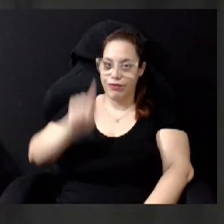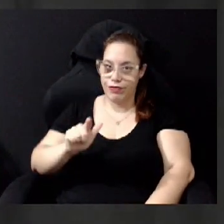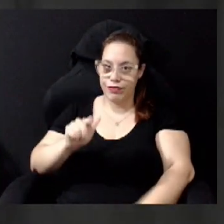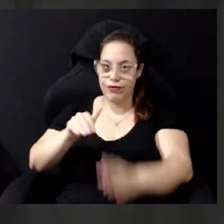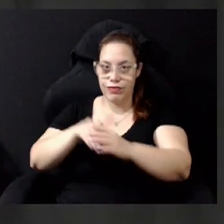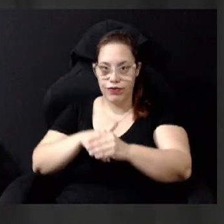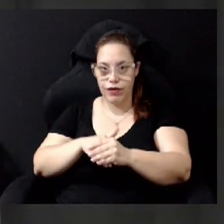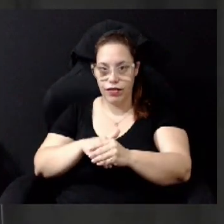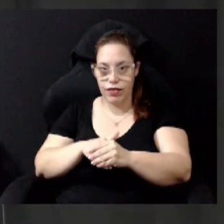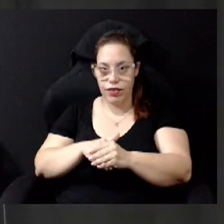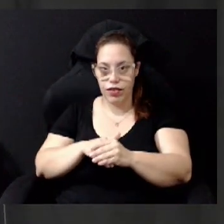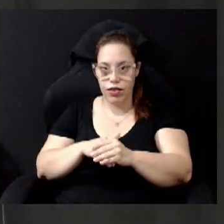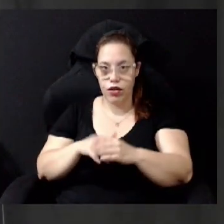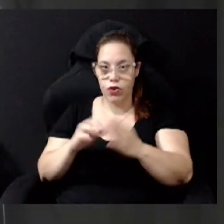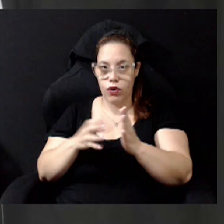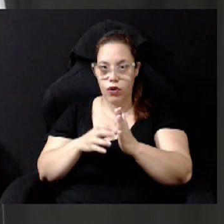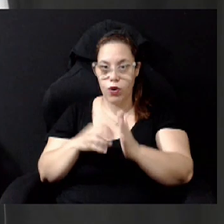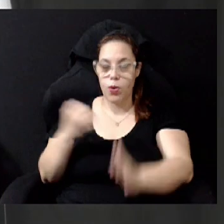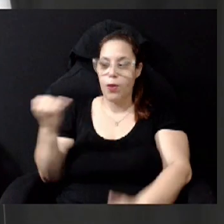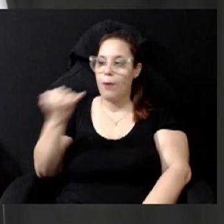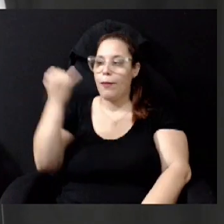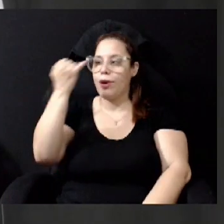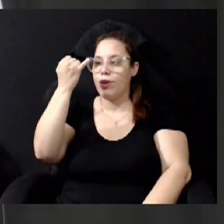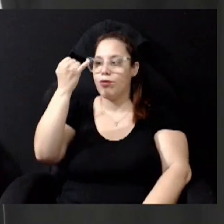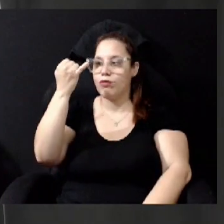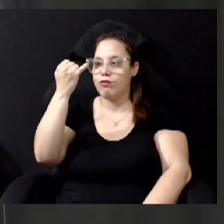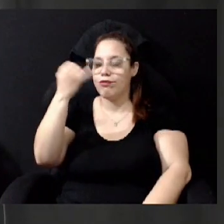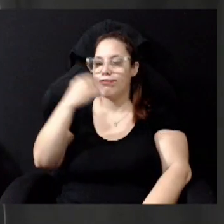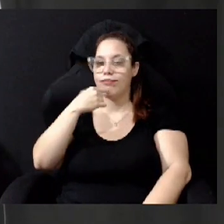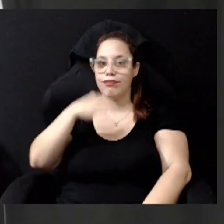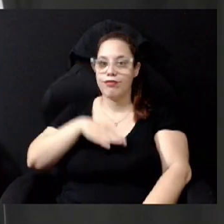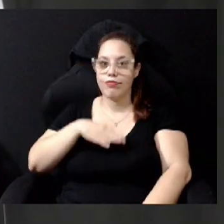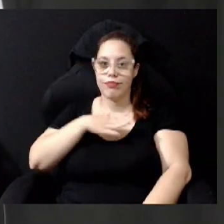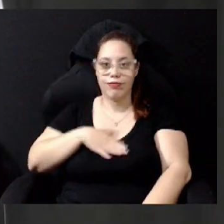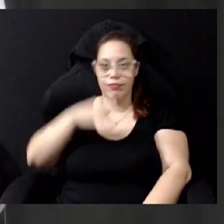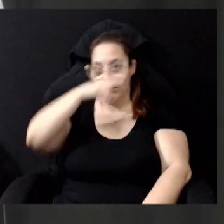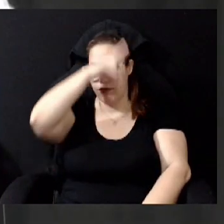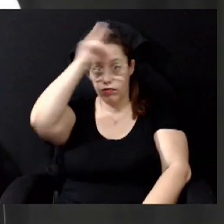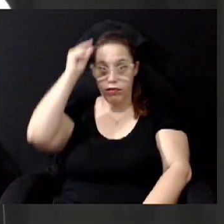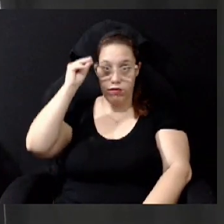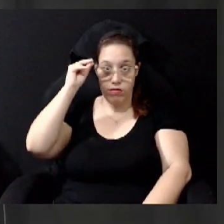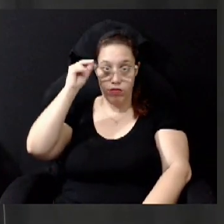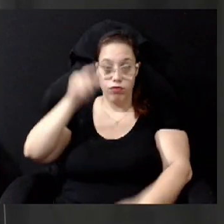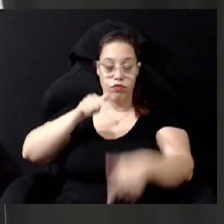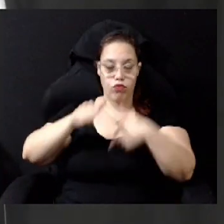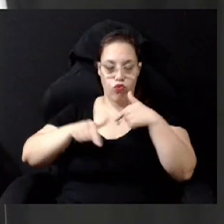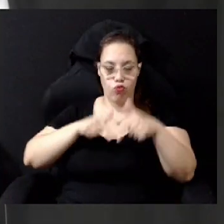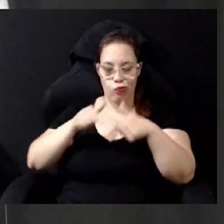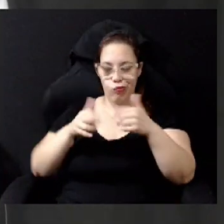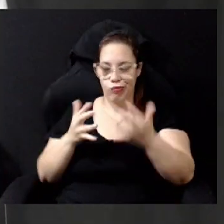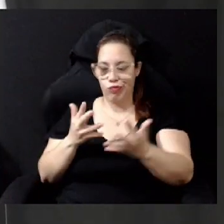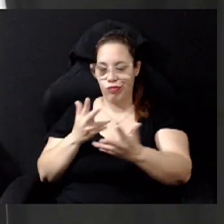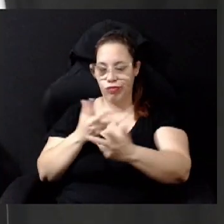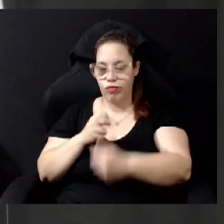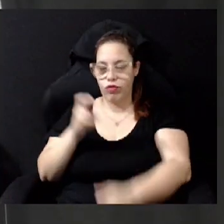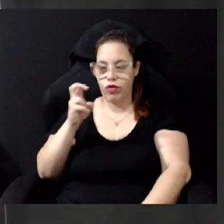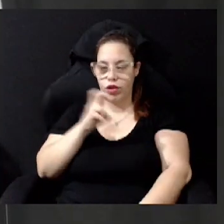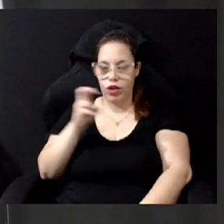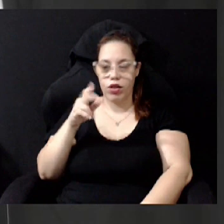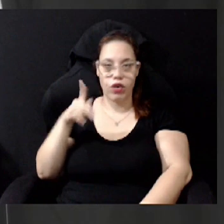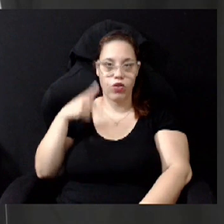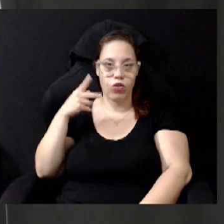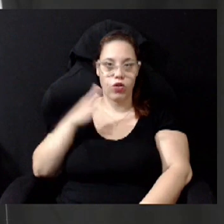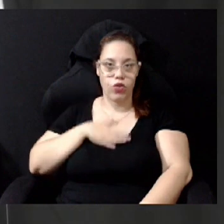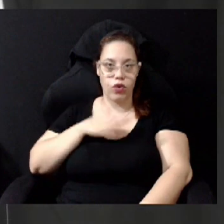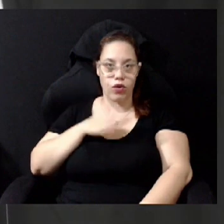mais importantes da cidade, que tem o nosso querido prefeito Dário, com um trabalho maravilhoso, 5 vereadores, eu, vereador Igor